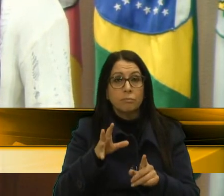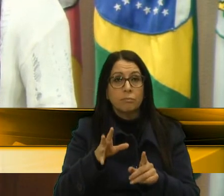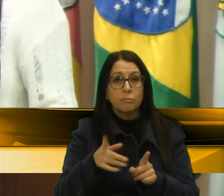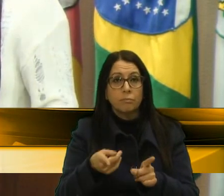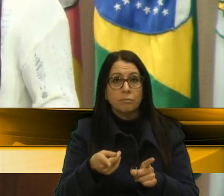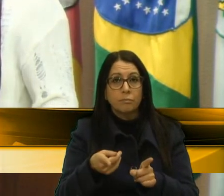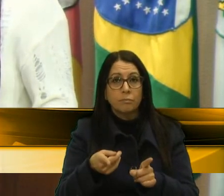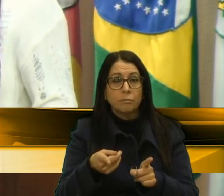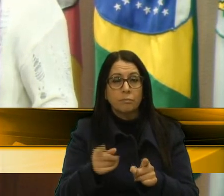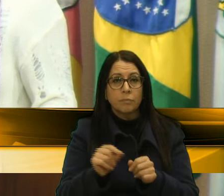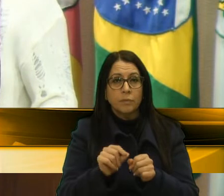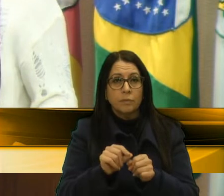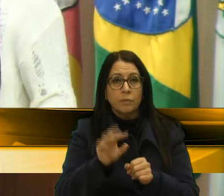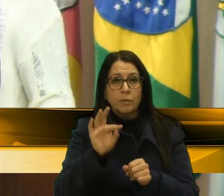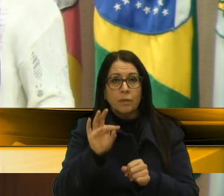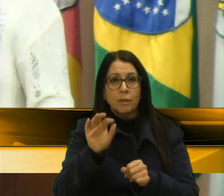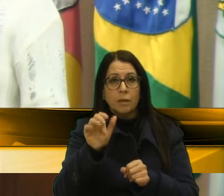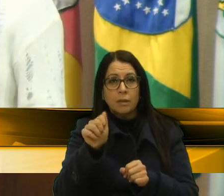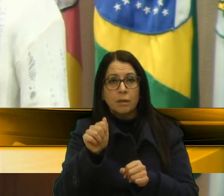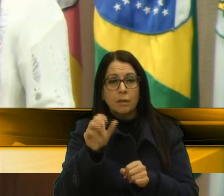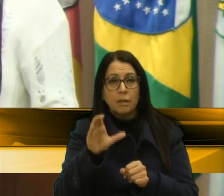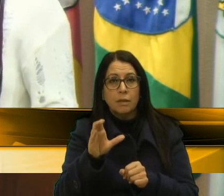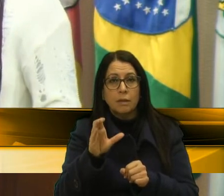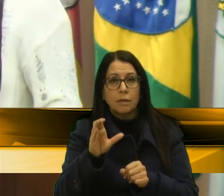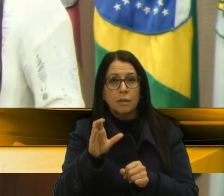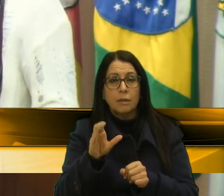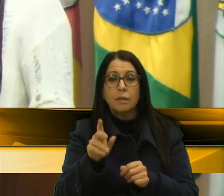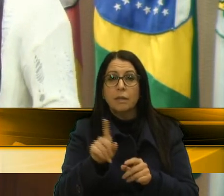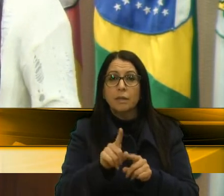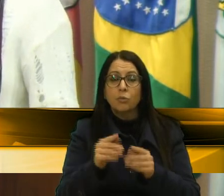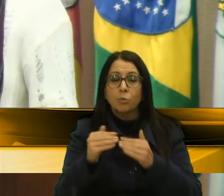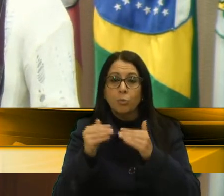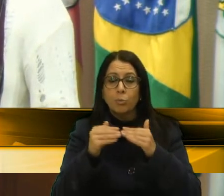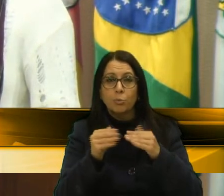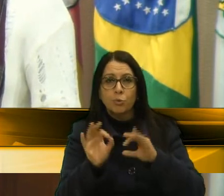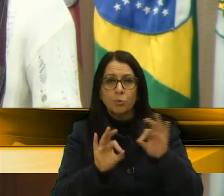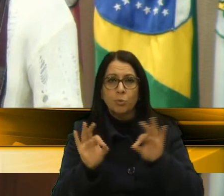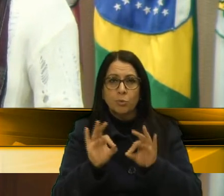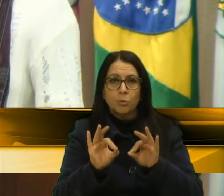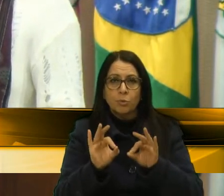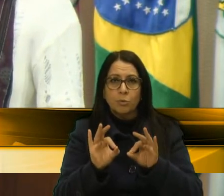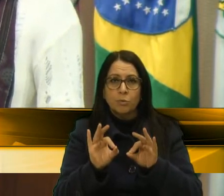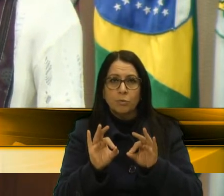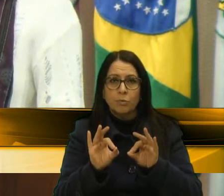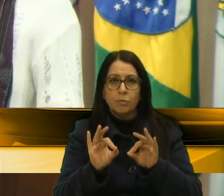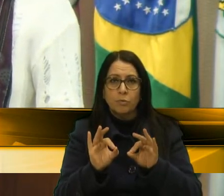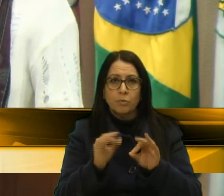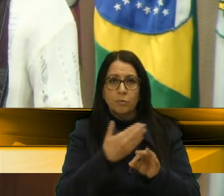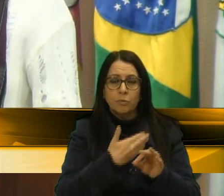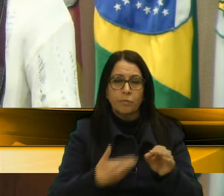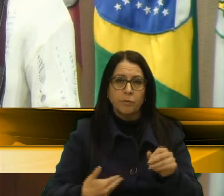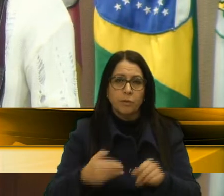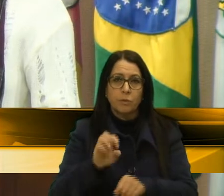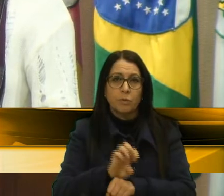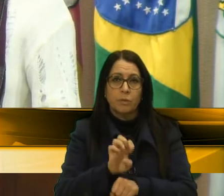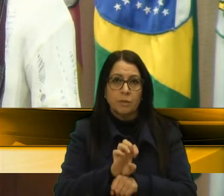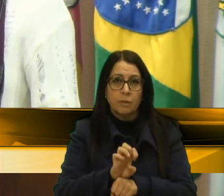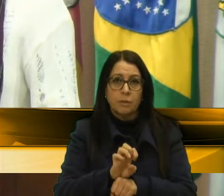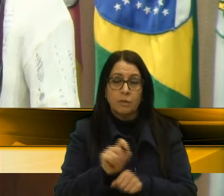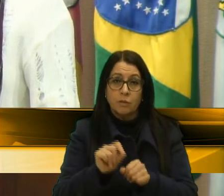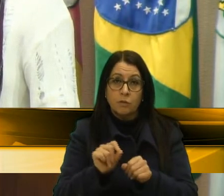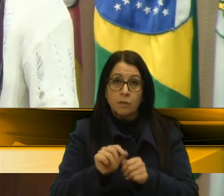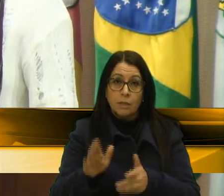e fez um TAC, um termo de cooperação, de ajustamento e cooperação com o governo do Estado, a fim de